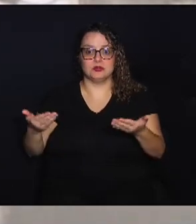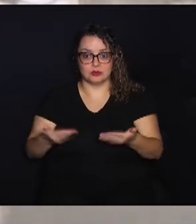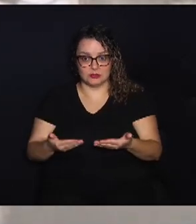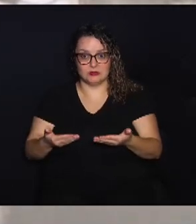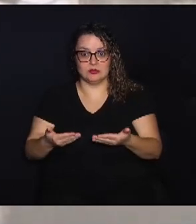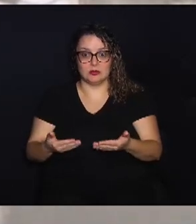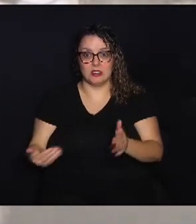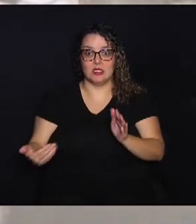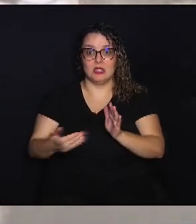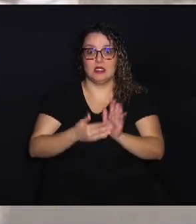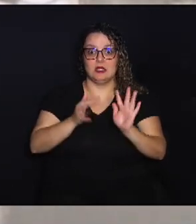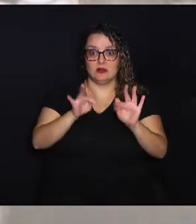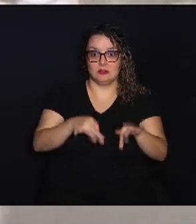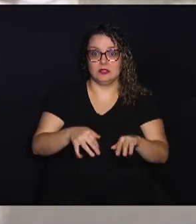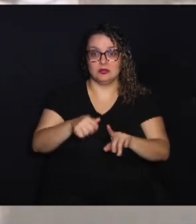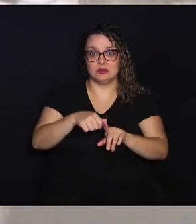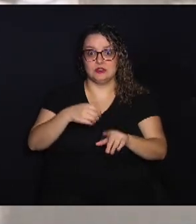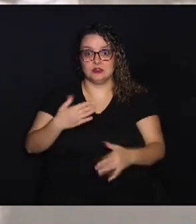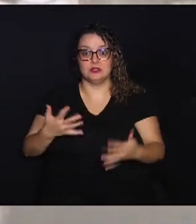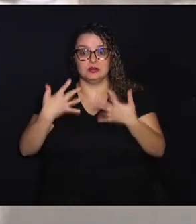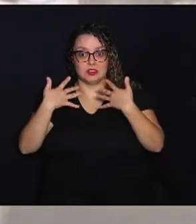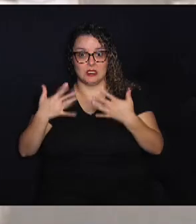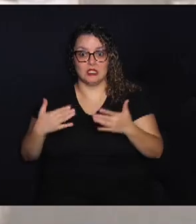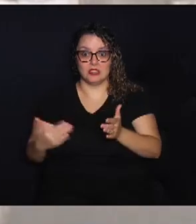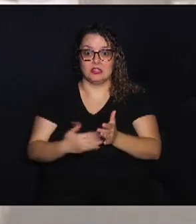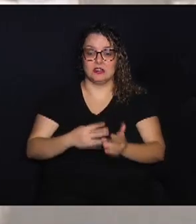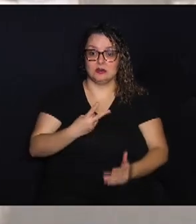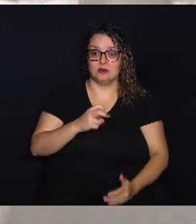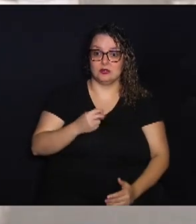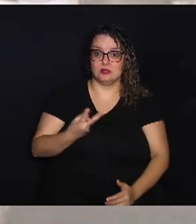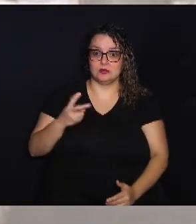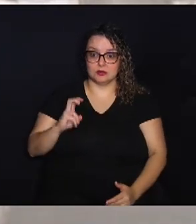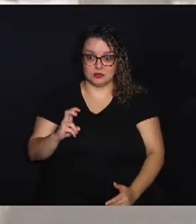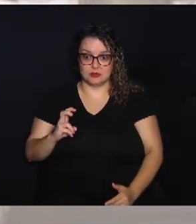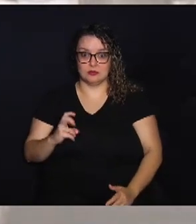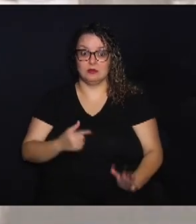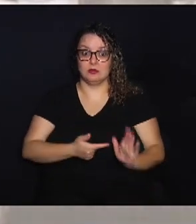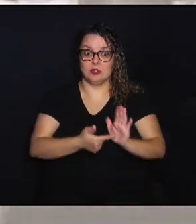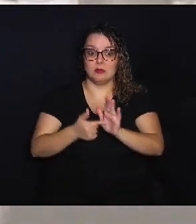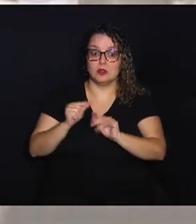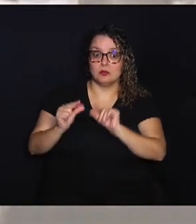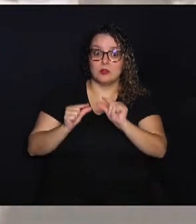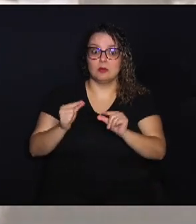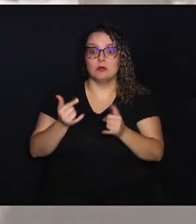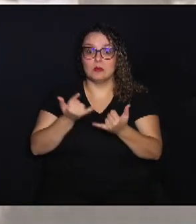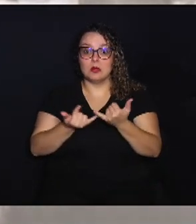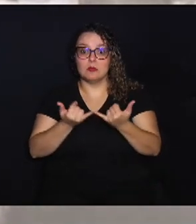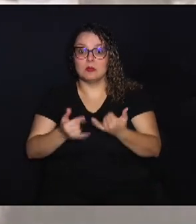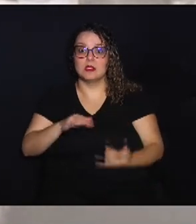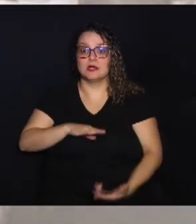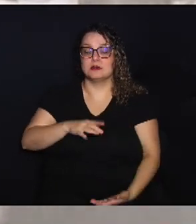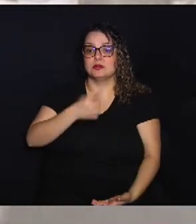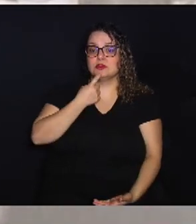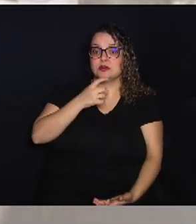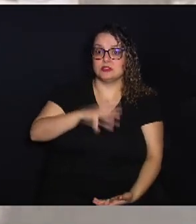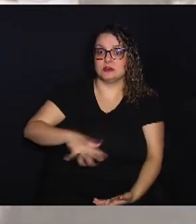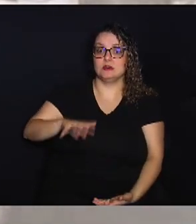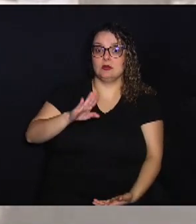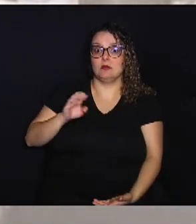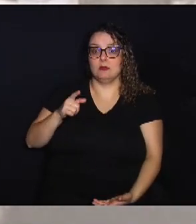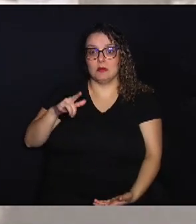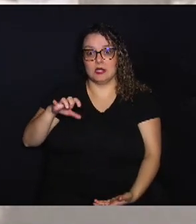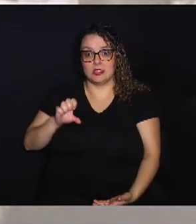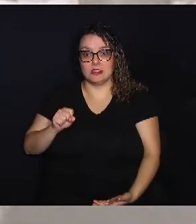até o finalzinho de janeiro de 2025, a mostrar um pouco do que foi uma parte de Campinas, olha, Bailes